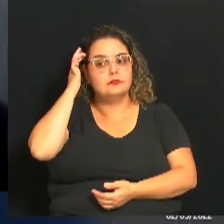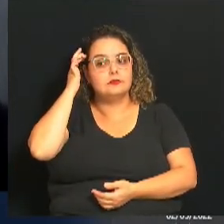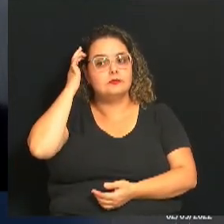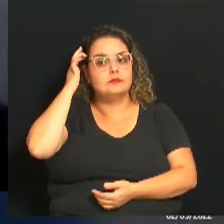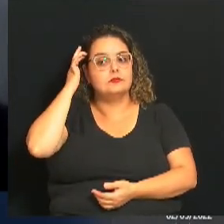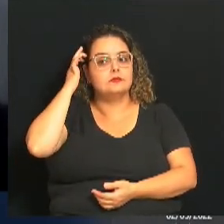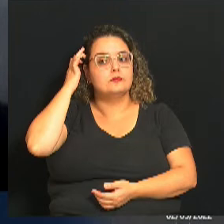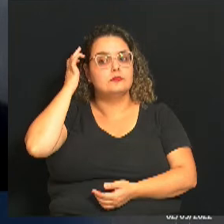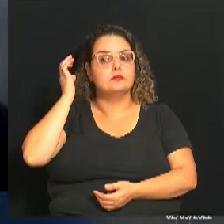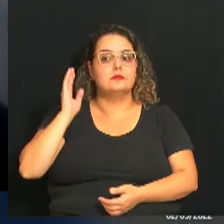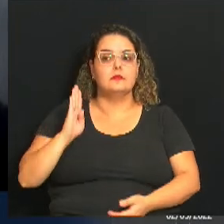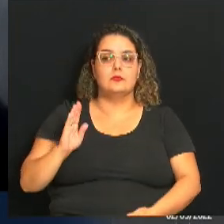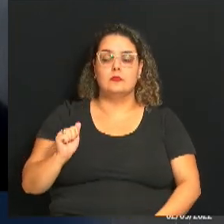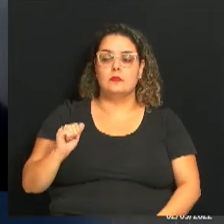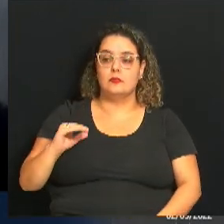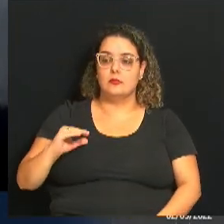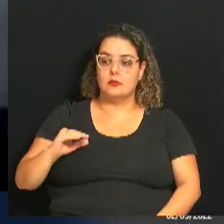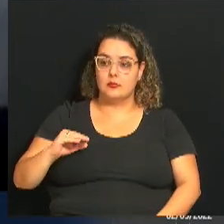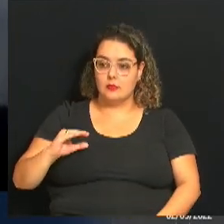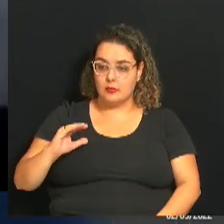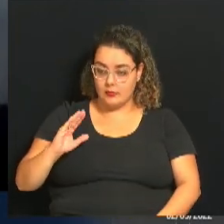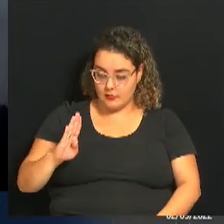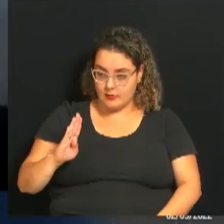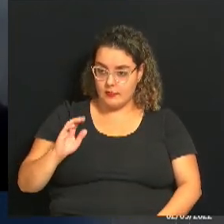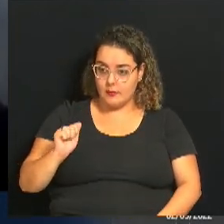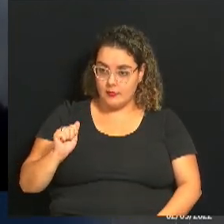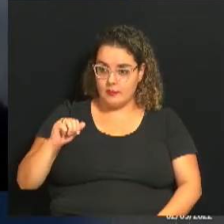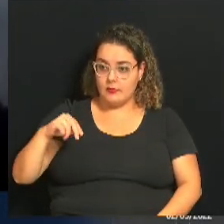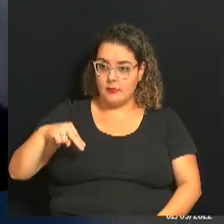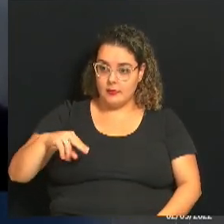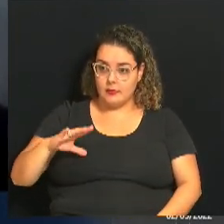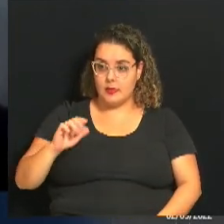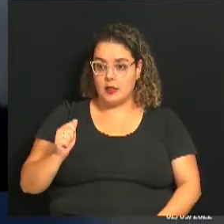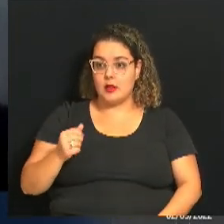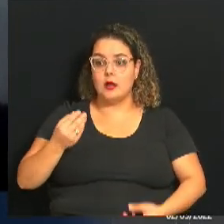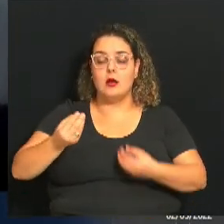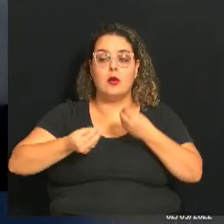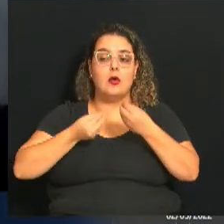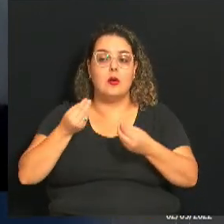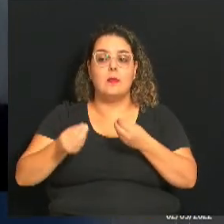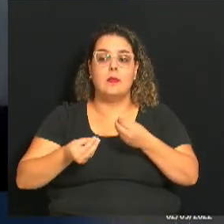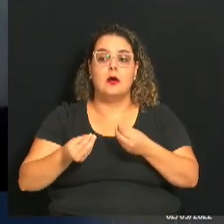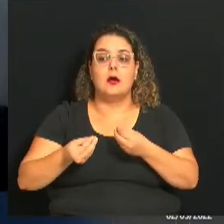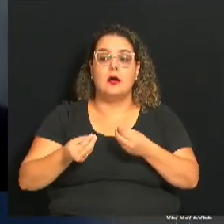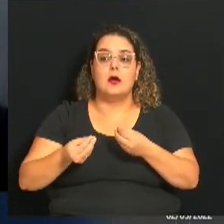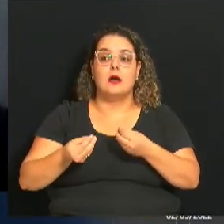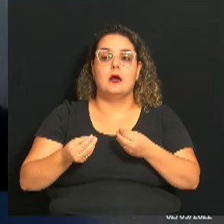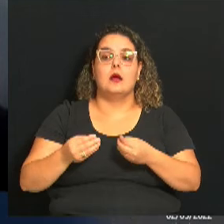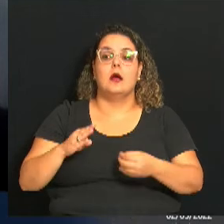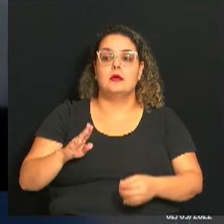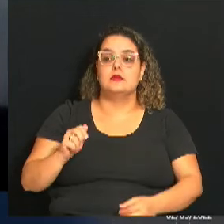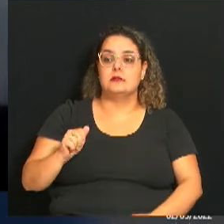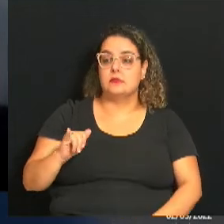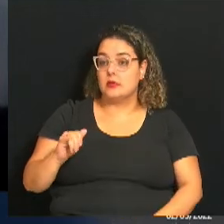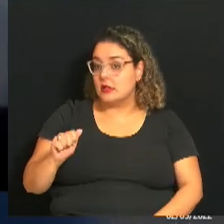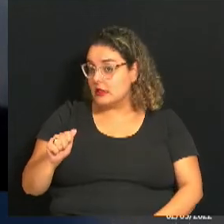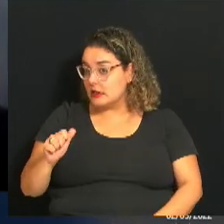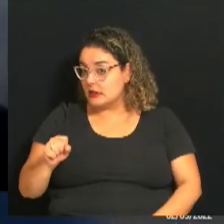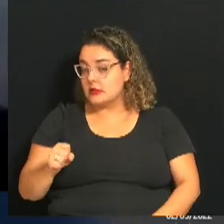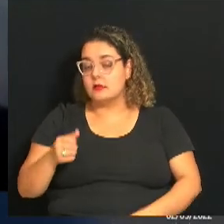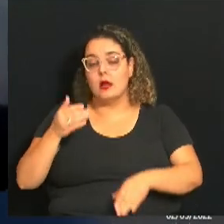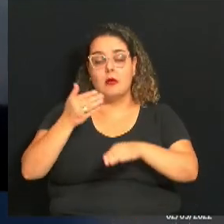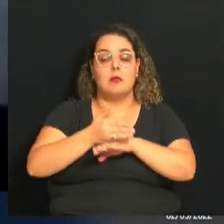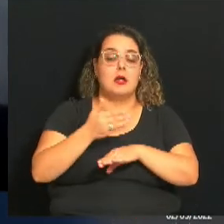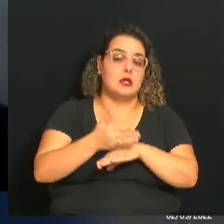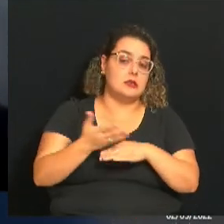na Glicério naquela época, então como eles vão acomodar, a questão de onde eles estão colocando as baias, enfim. A gente participou bem lá